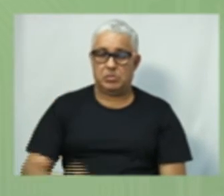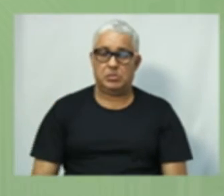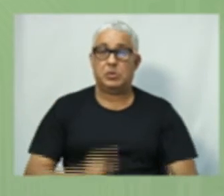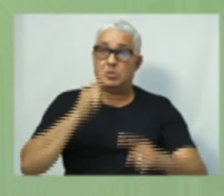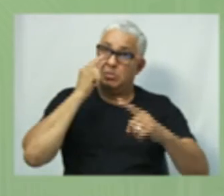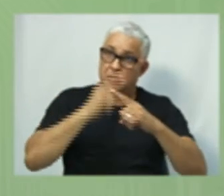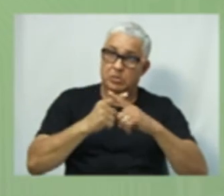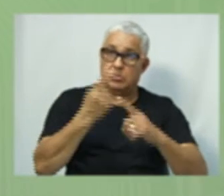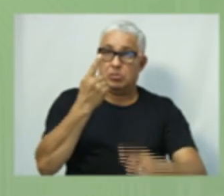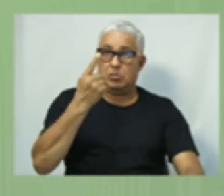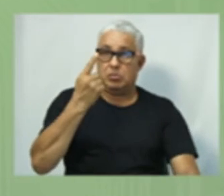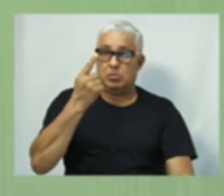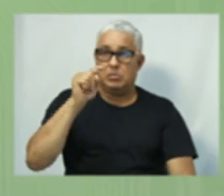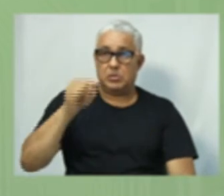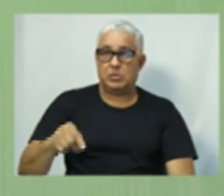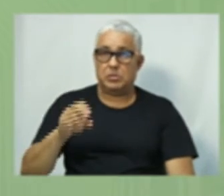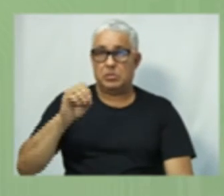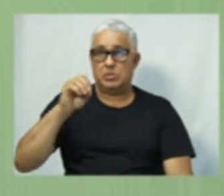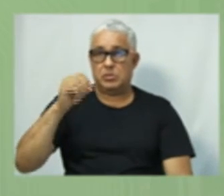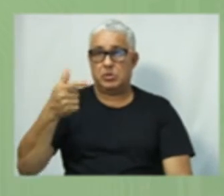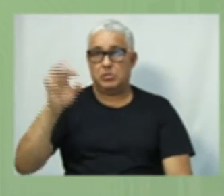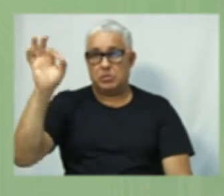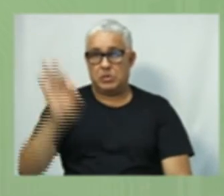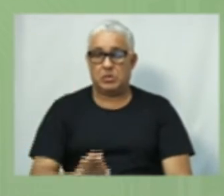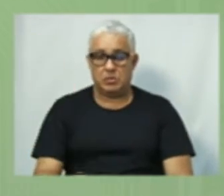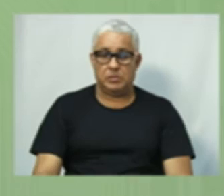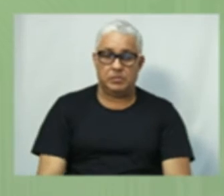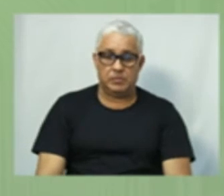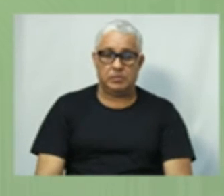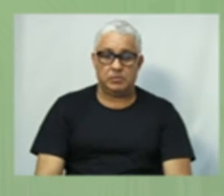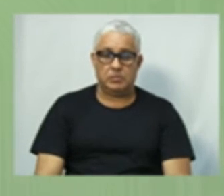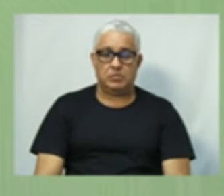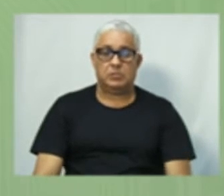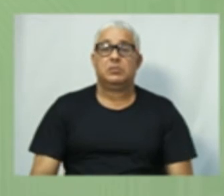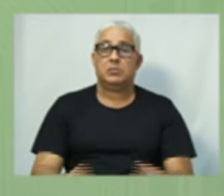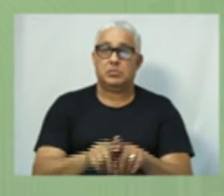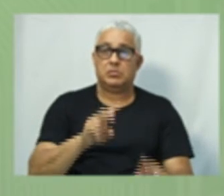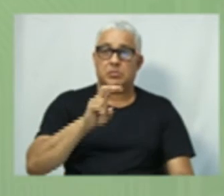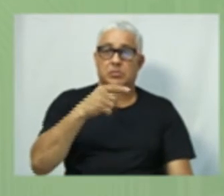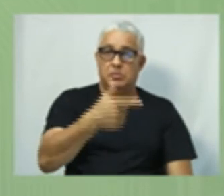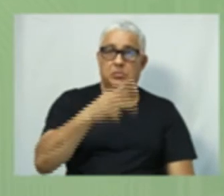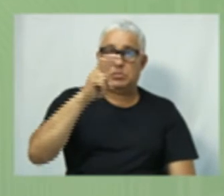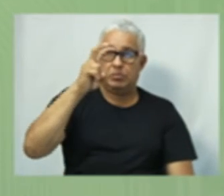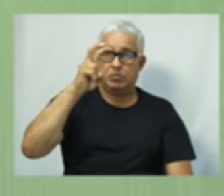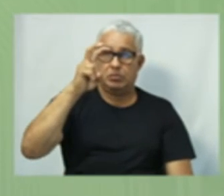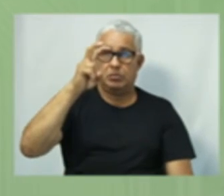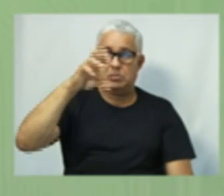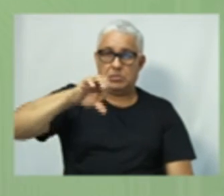1,2%. Que achamos o valor total aqui, e aqui embaixo multiplicamos por quem? Por